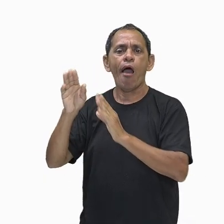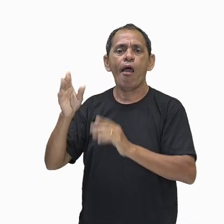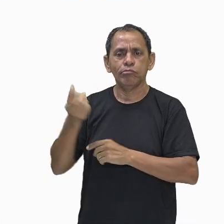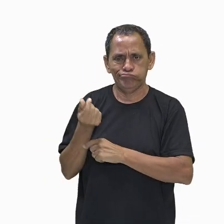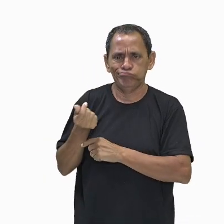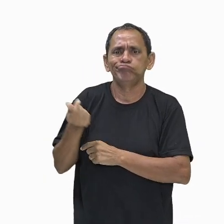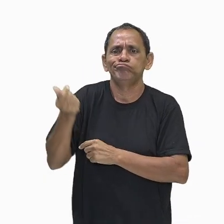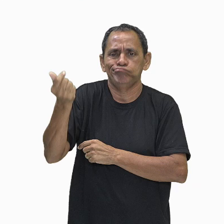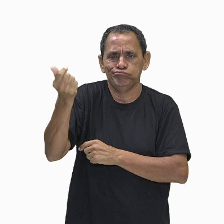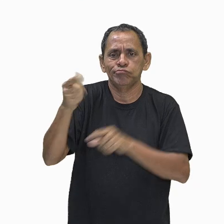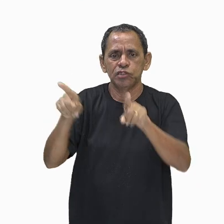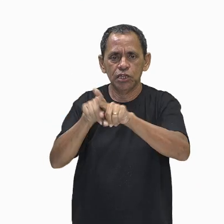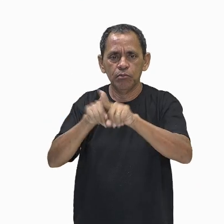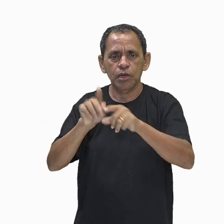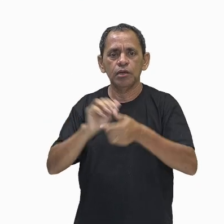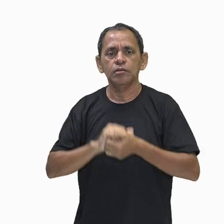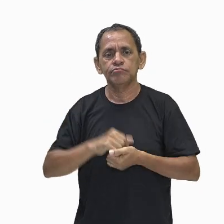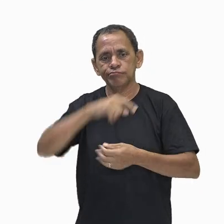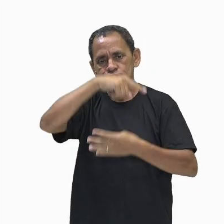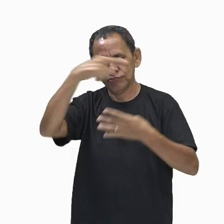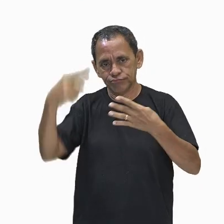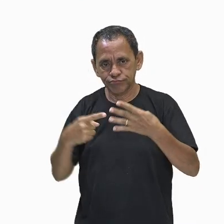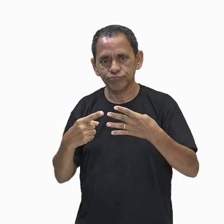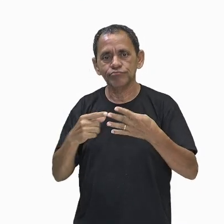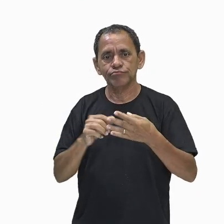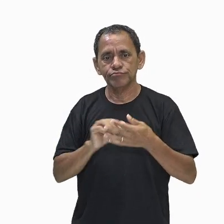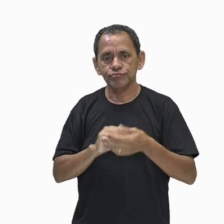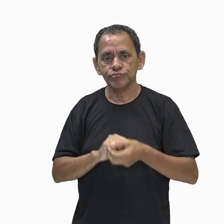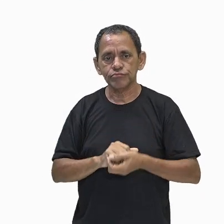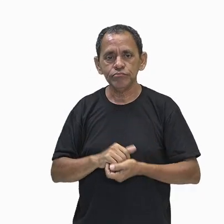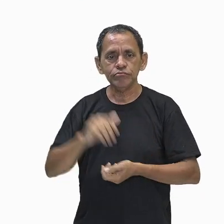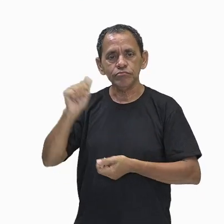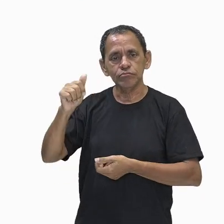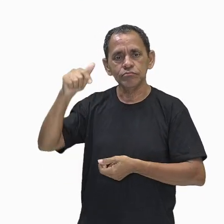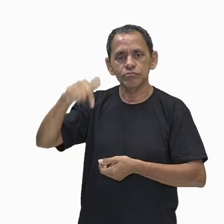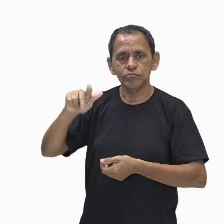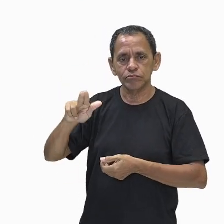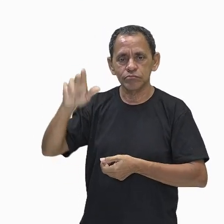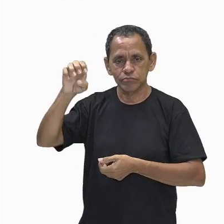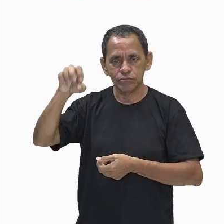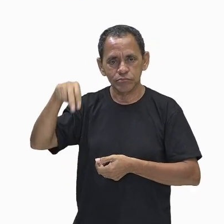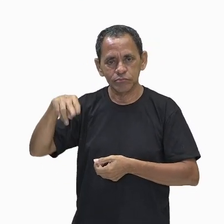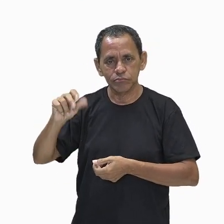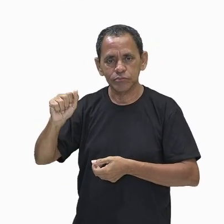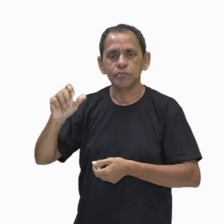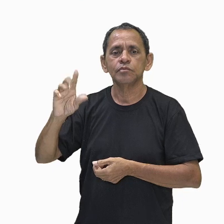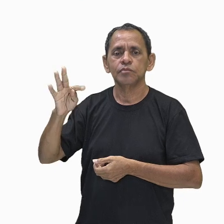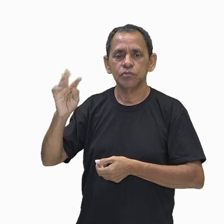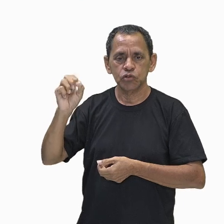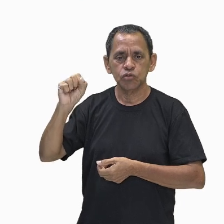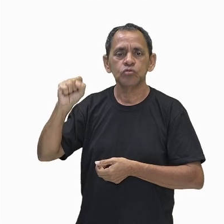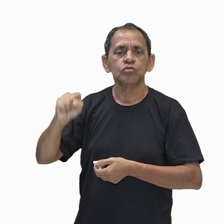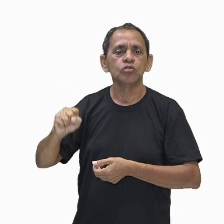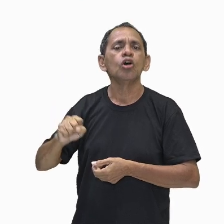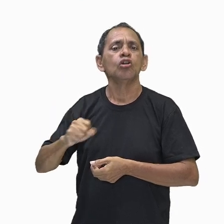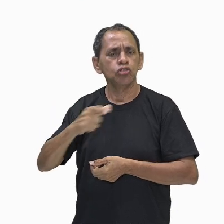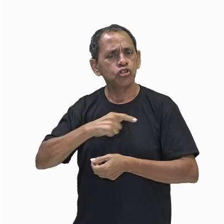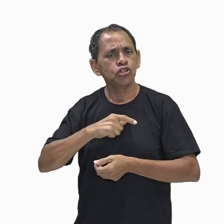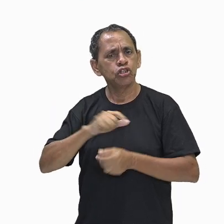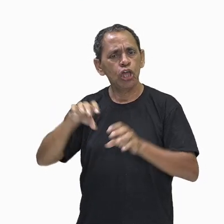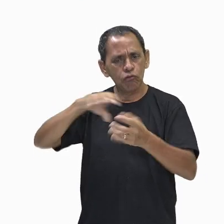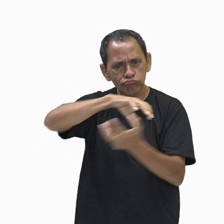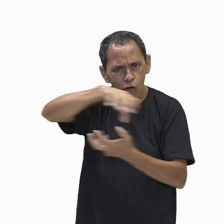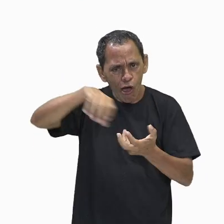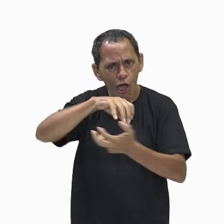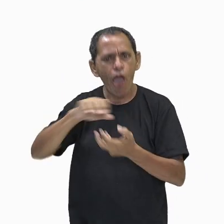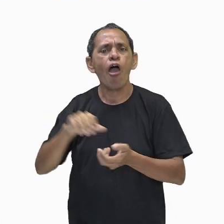pelo Amenófis IV, ou também como ele era conhecido, Akenaton. Tivemos revoltas sociais internas por causa das cobranças excessivas